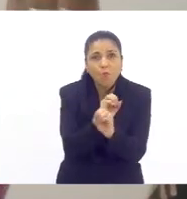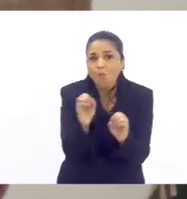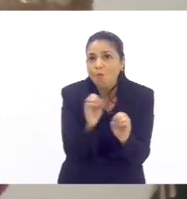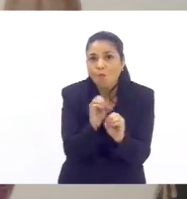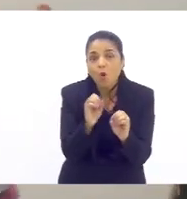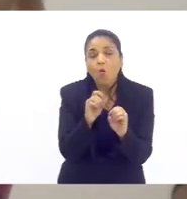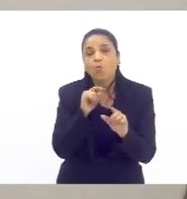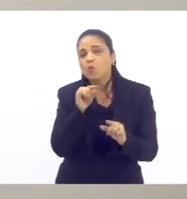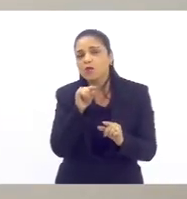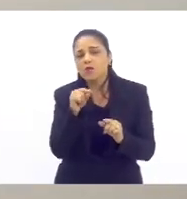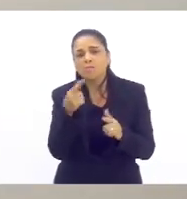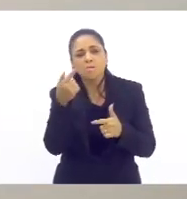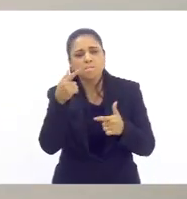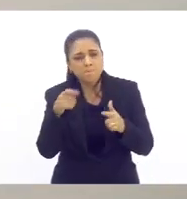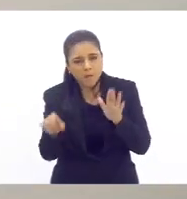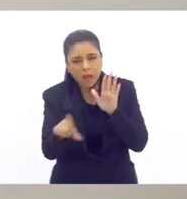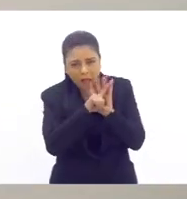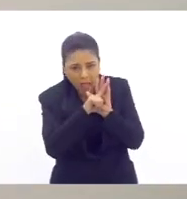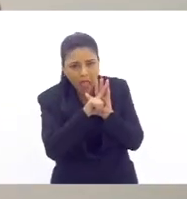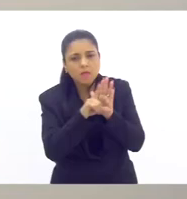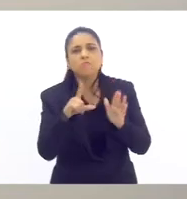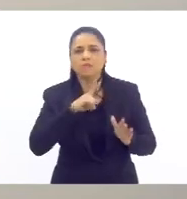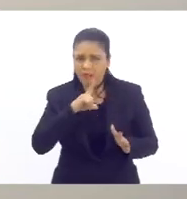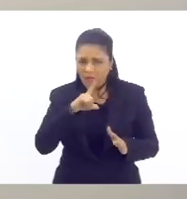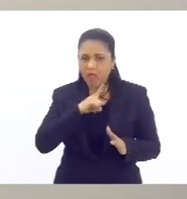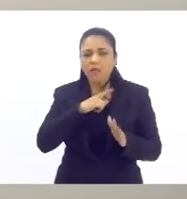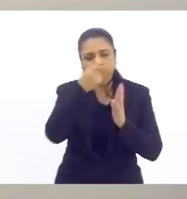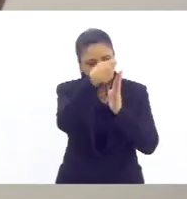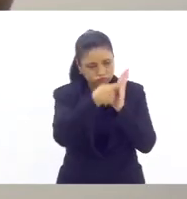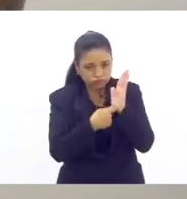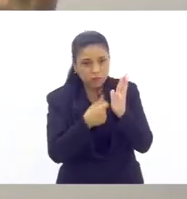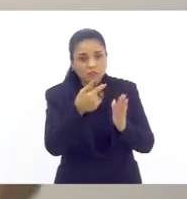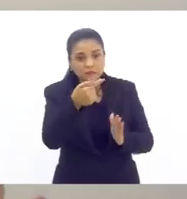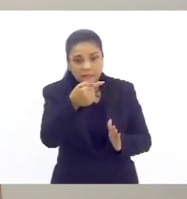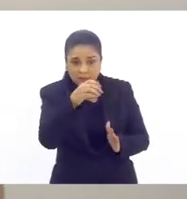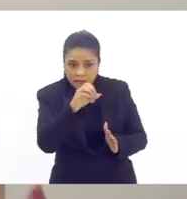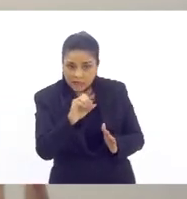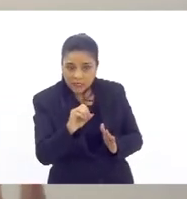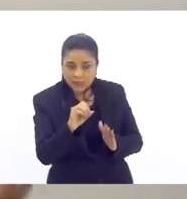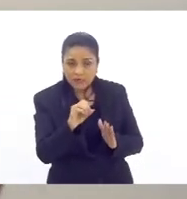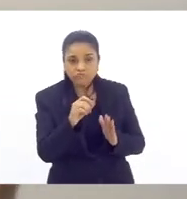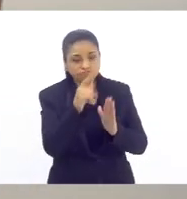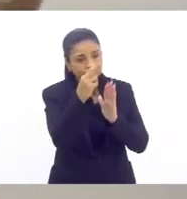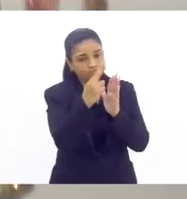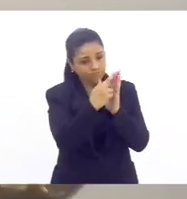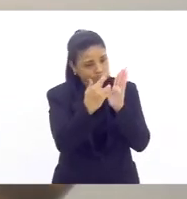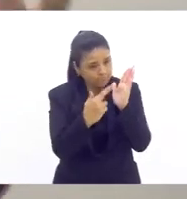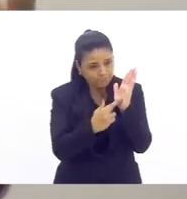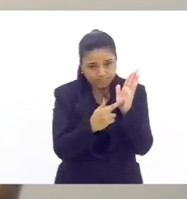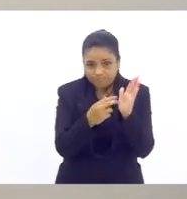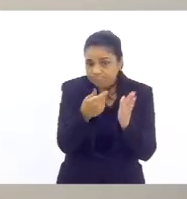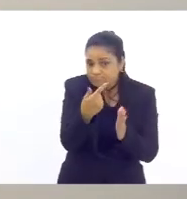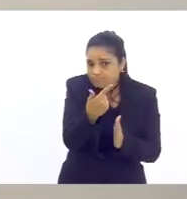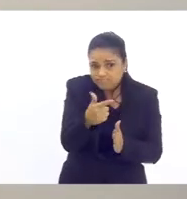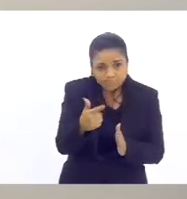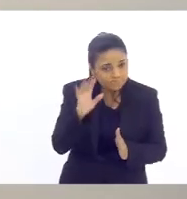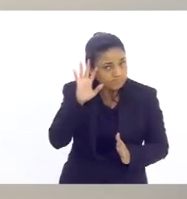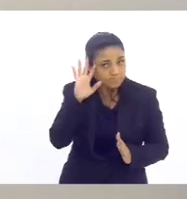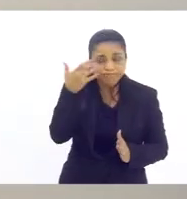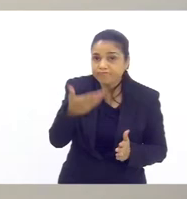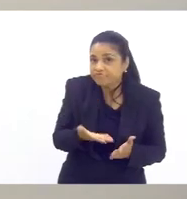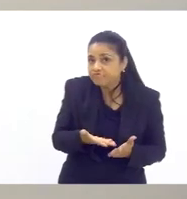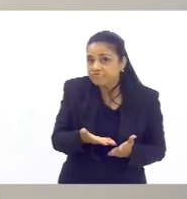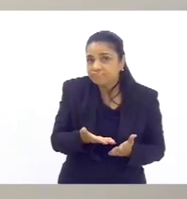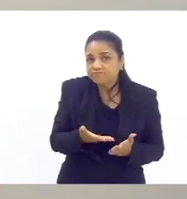Legislativa Nós também temos a súmula 70 sem um critério né definido que possa